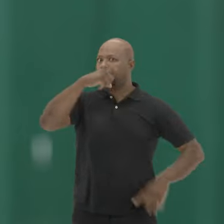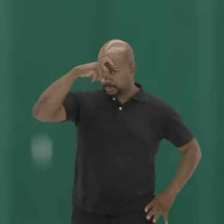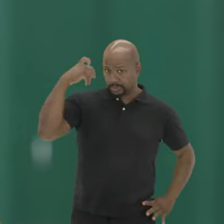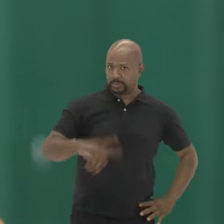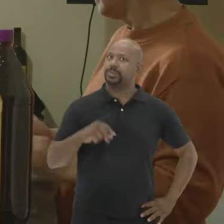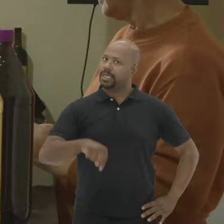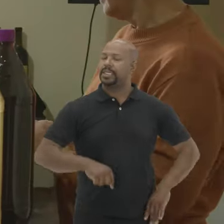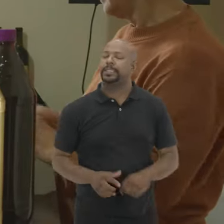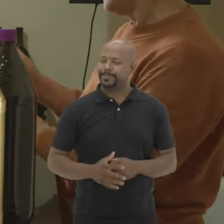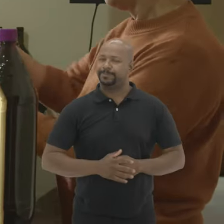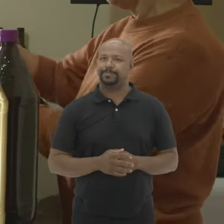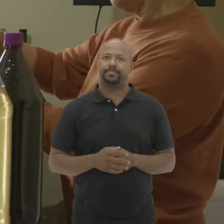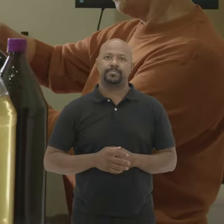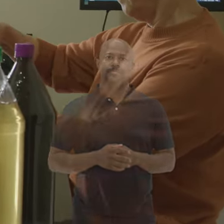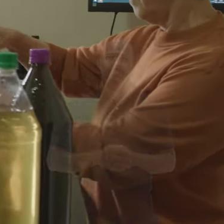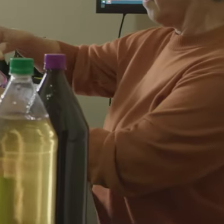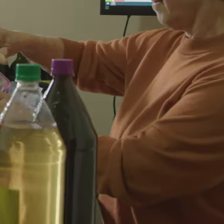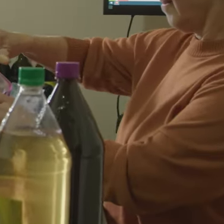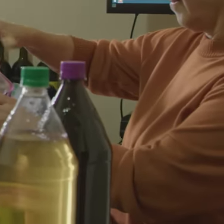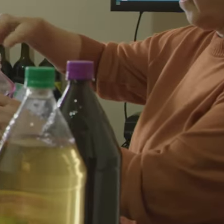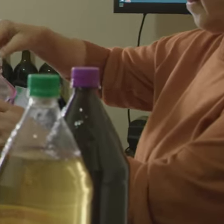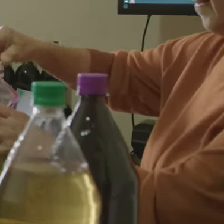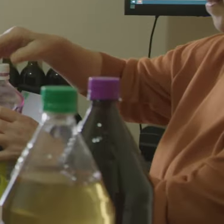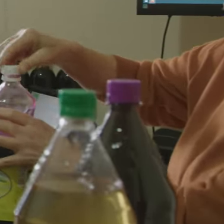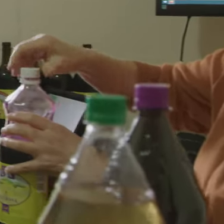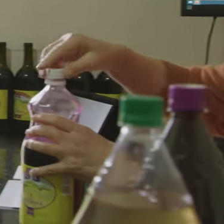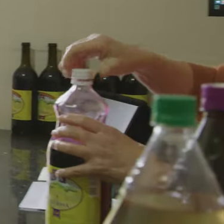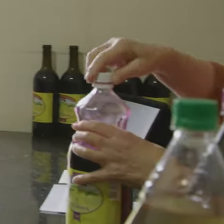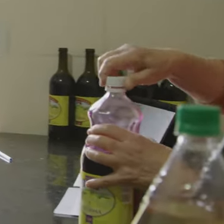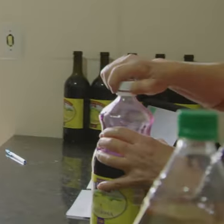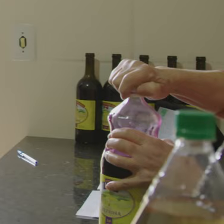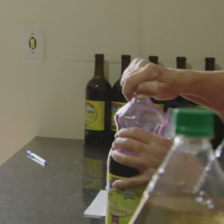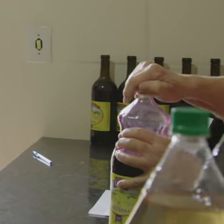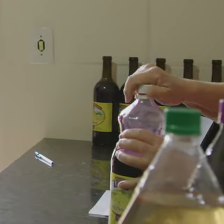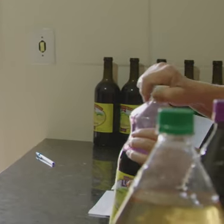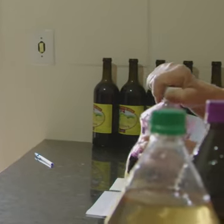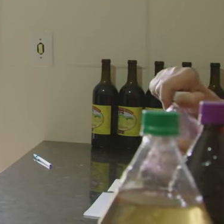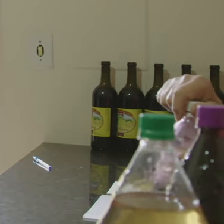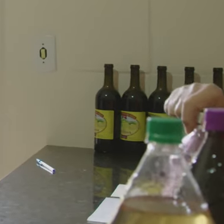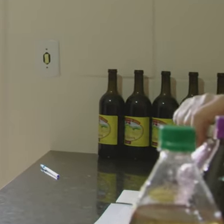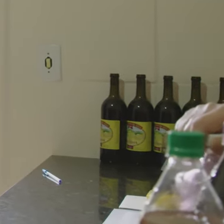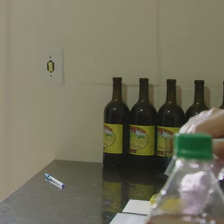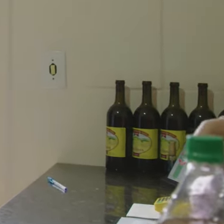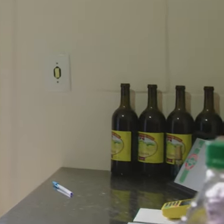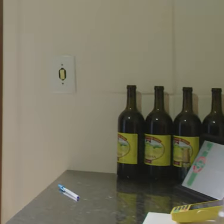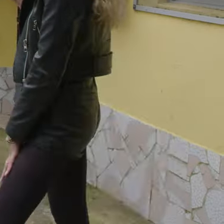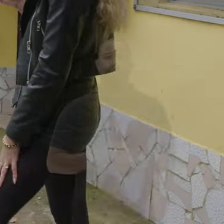duro aqui. Vamos brindar. Tchim, tchim. Tchim, tchim. Eles brindam taças de vinho e bebem. Saem para o